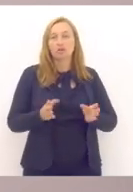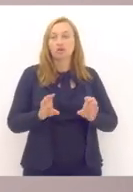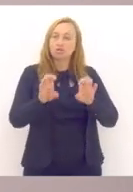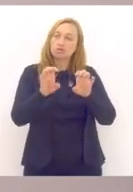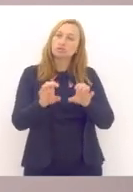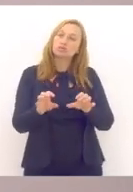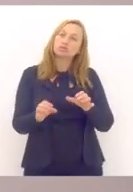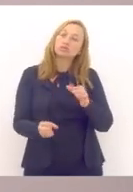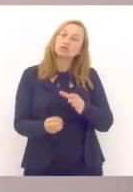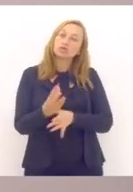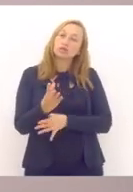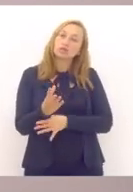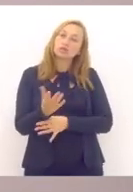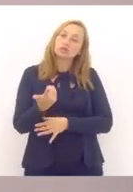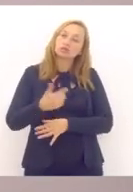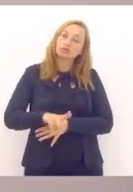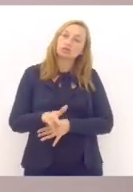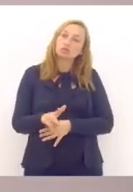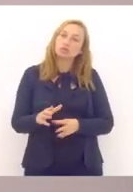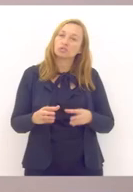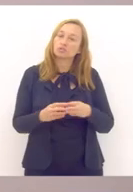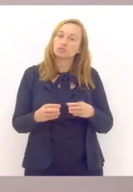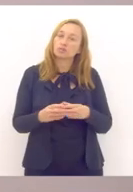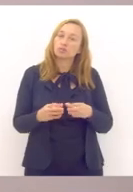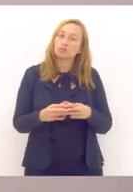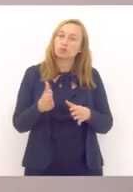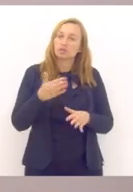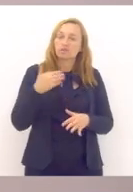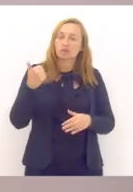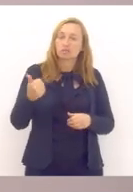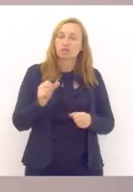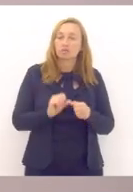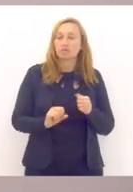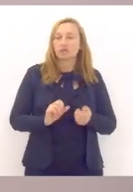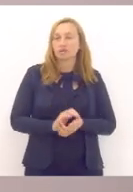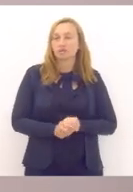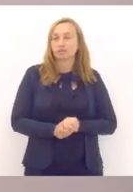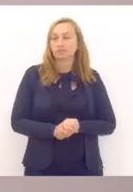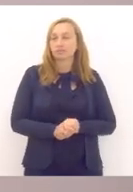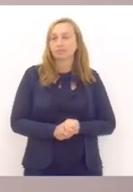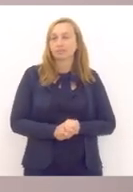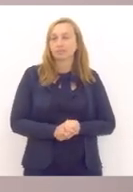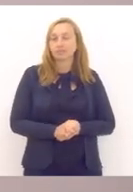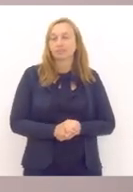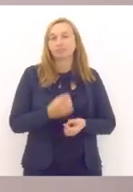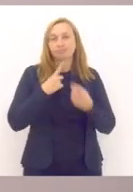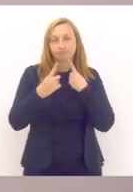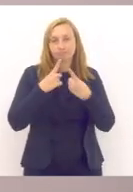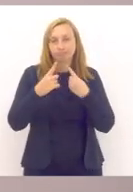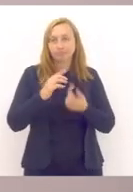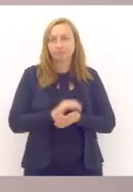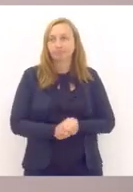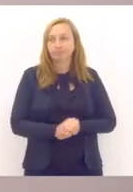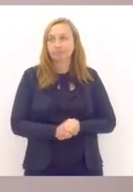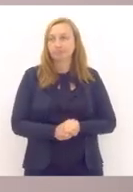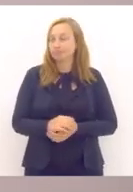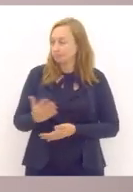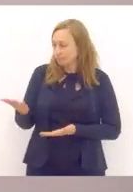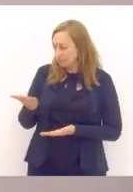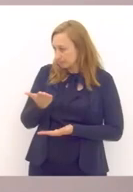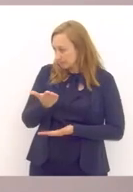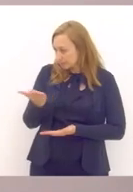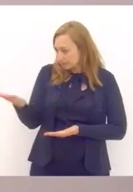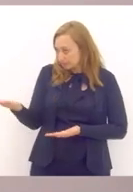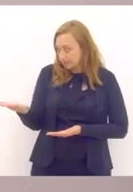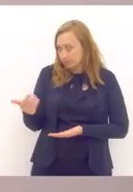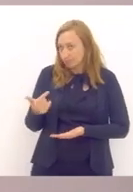poder executar. E aí, sim, fazer a discussão. Está executando ou não está executando? Porque a discussão dos senhores, a mesma